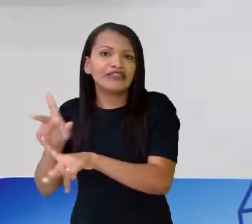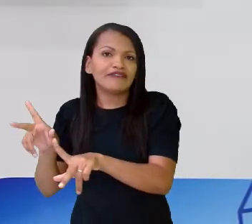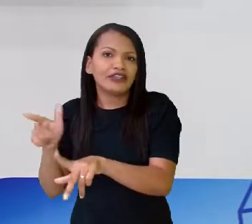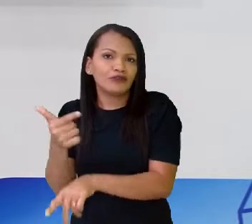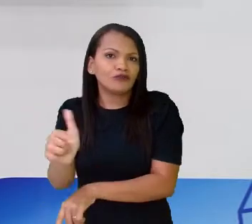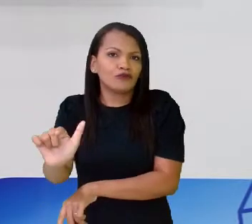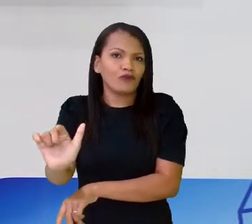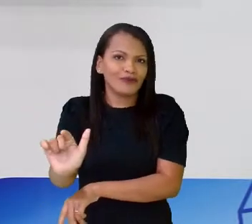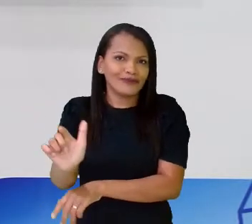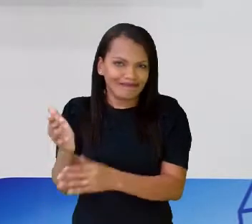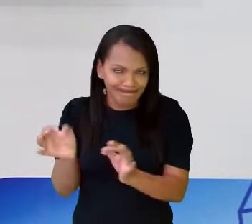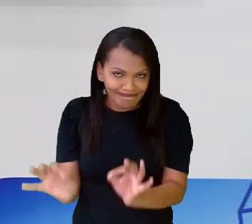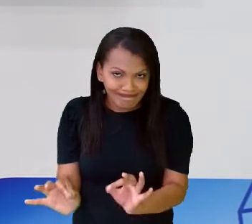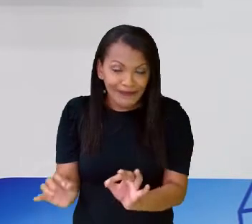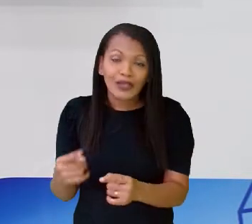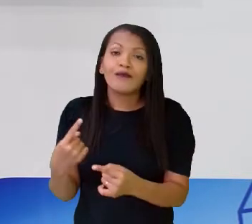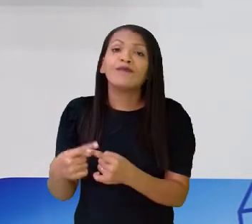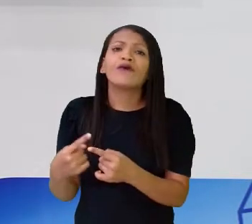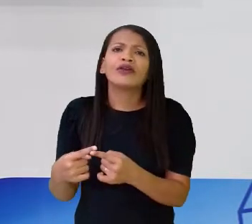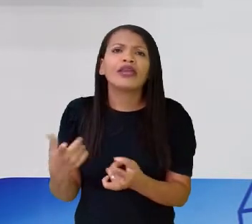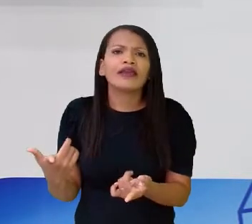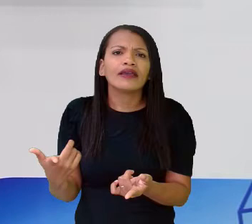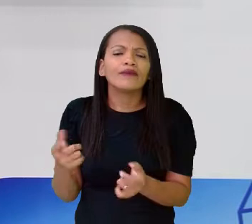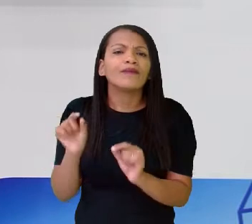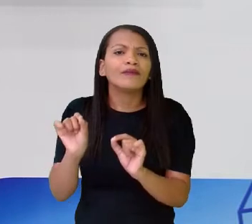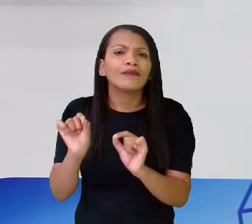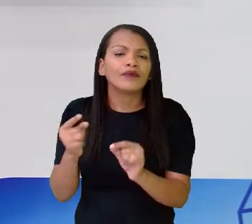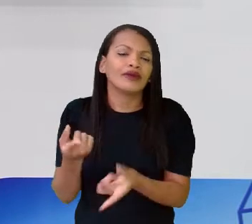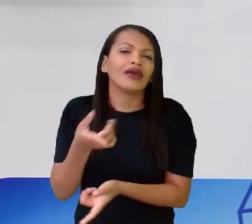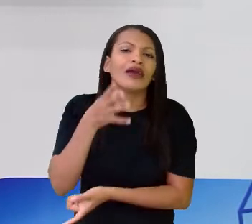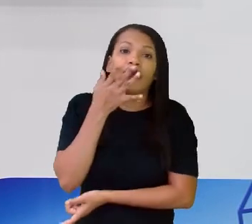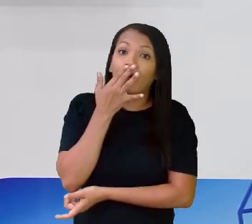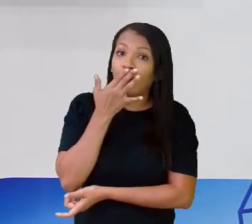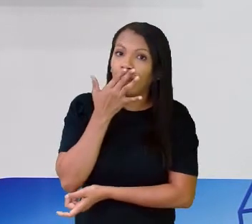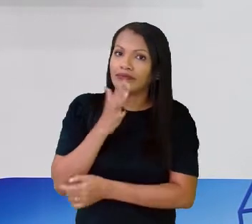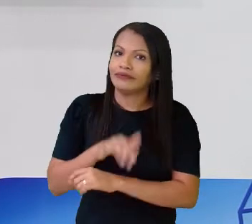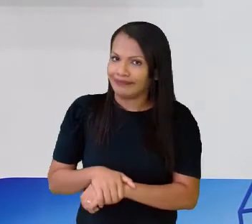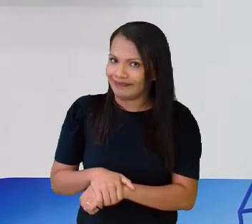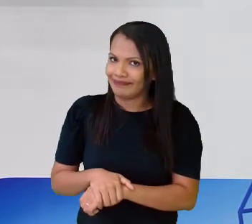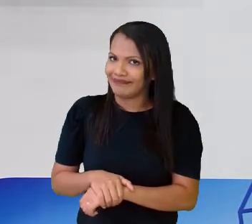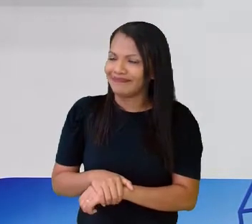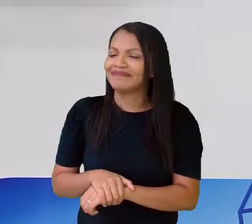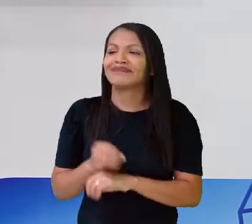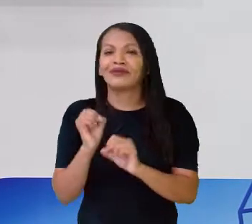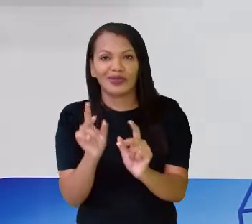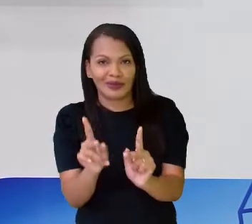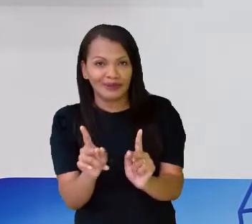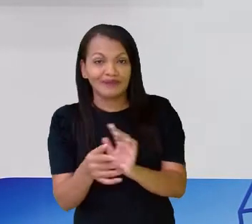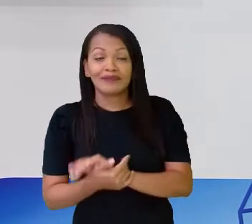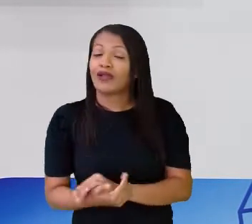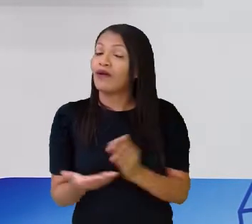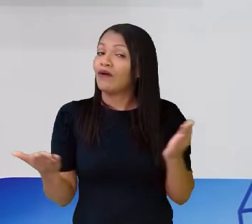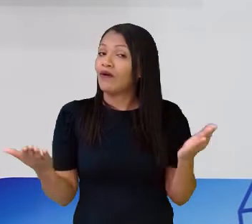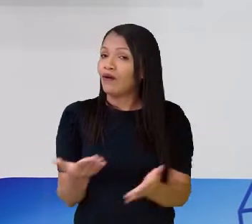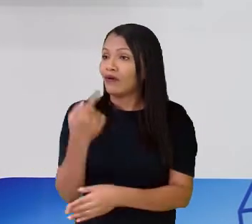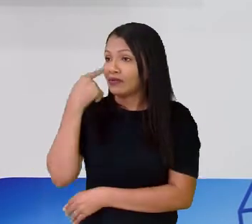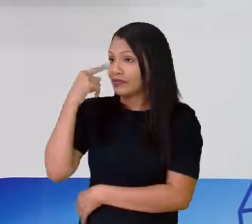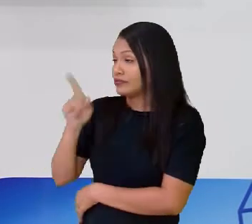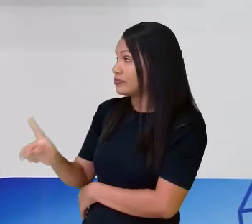dos outros guarda-chuvas. Por causa do quê? Da sua cor. Tá ok? E olha só aqui,